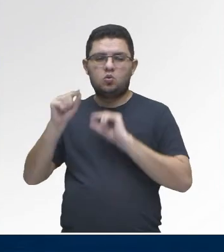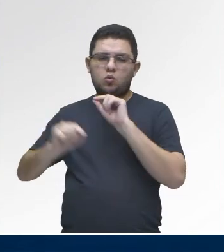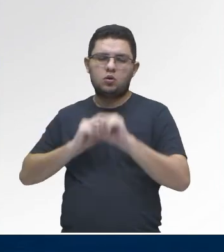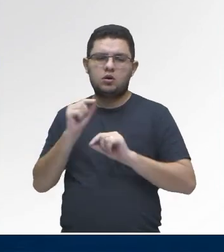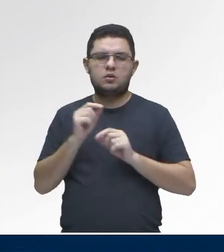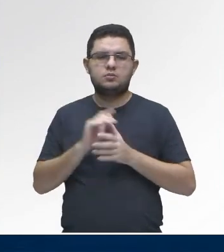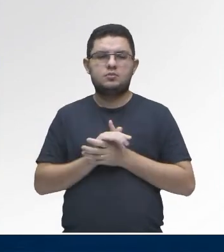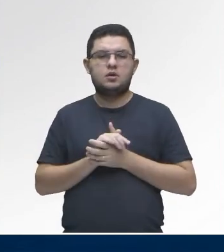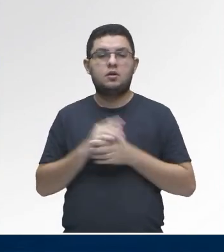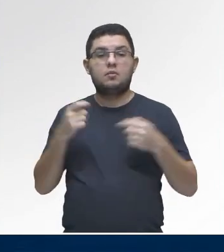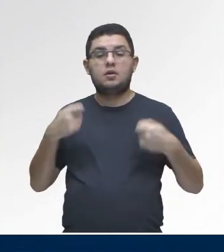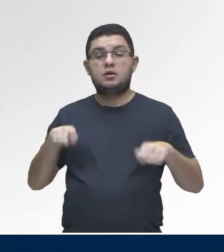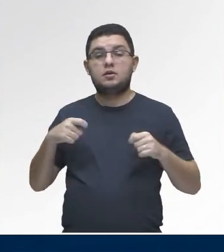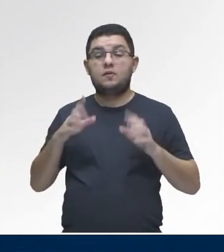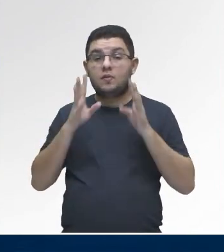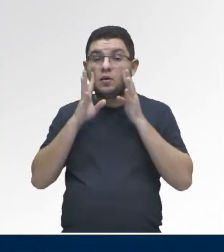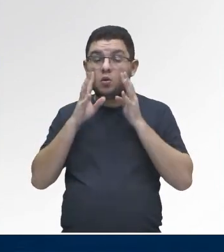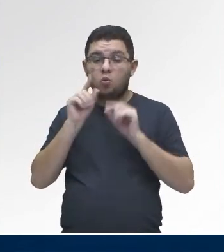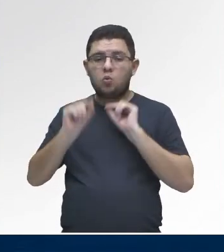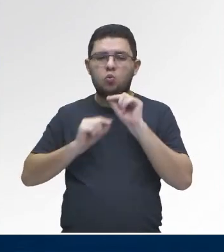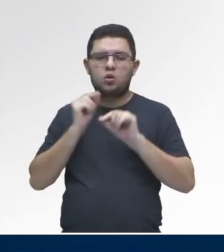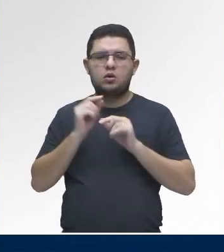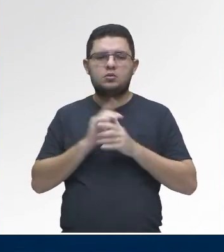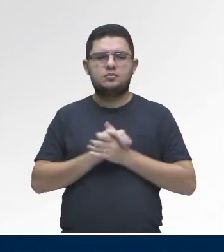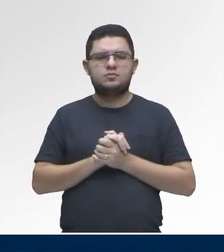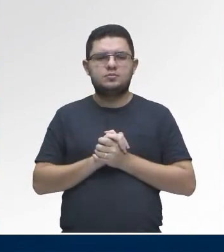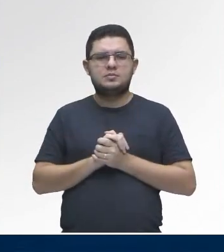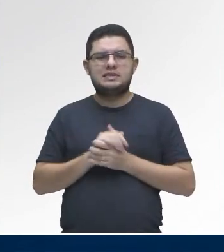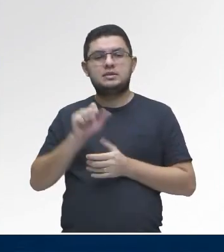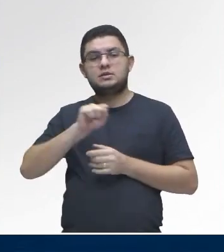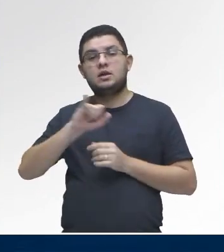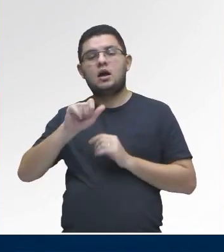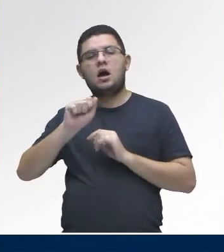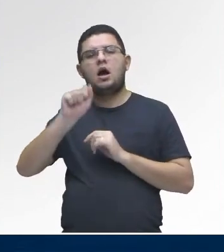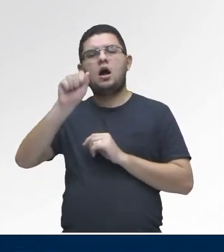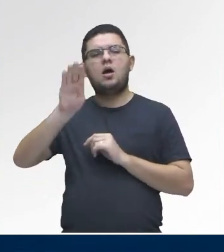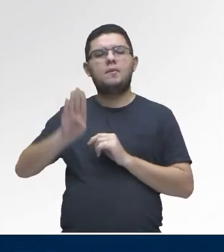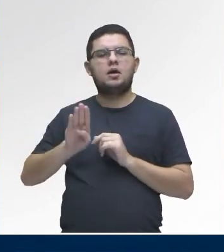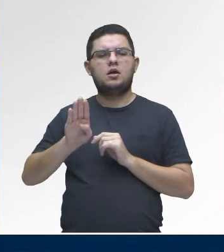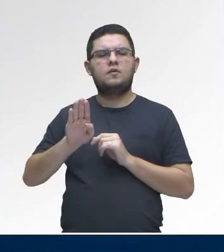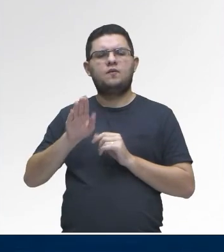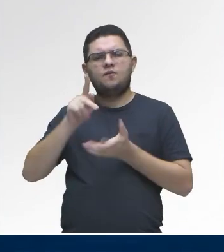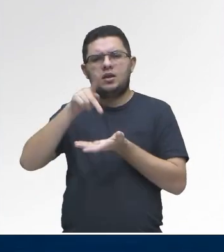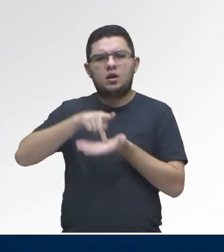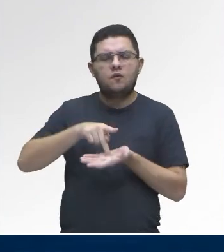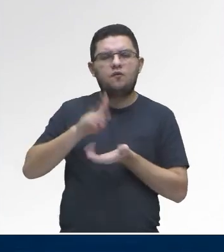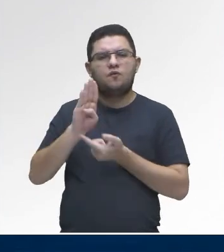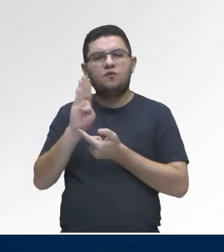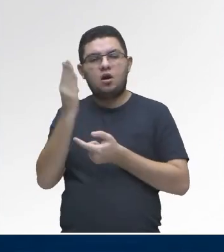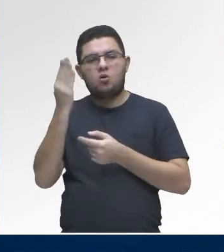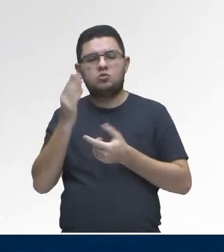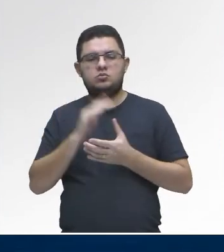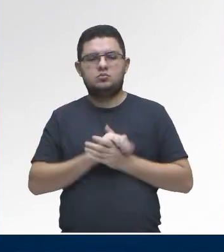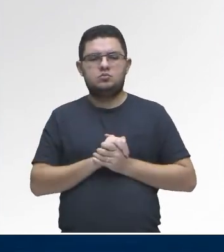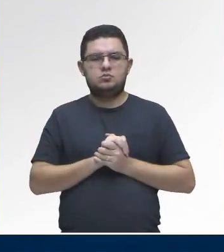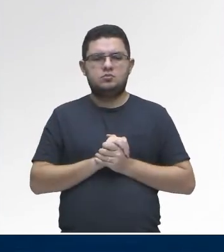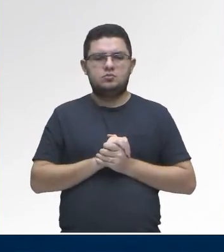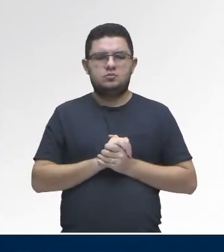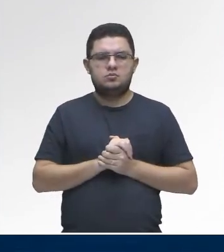verificar se as sentenças a seguir são verdadeiras ou falsas. E a gente tem